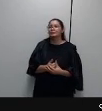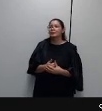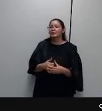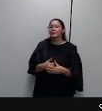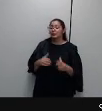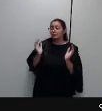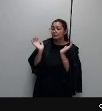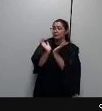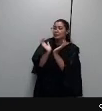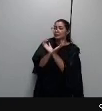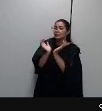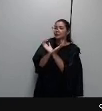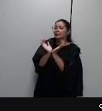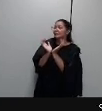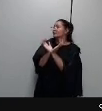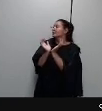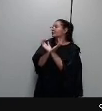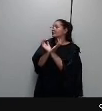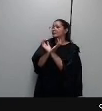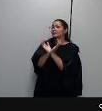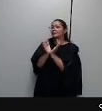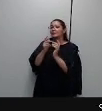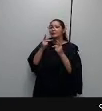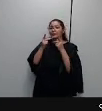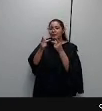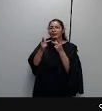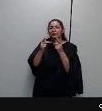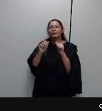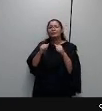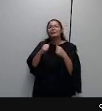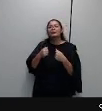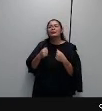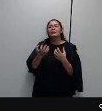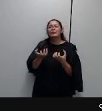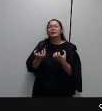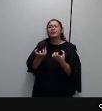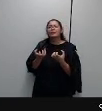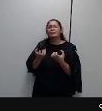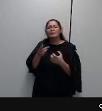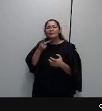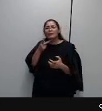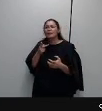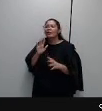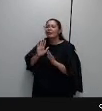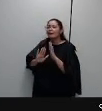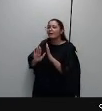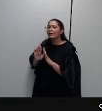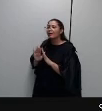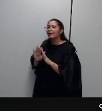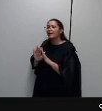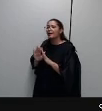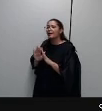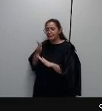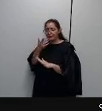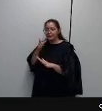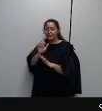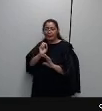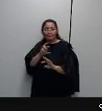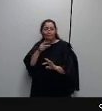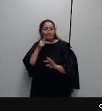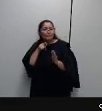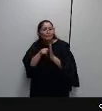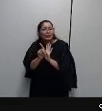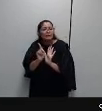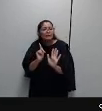me desculpe não queria falar mesmo aqui no microfone da ia fazer mas só para te fazer uma pergunta derradeira